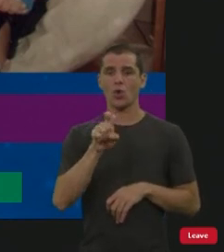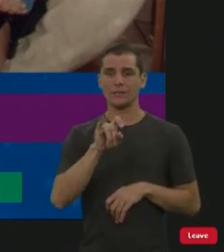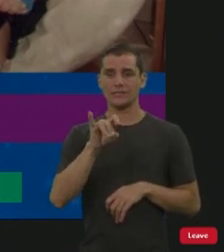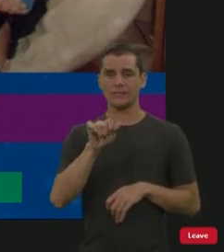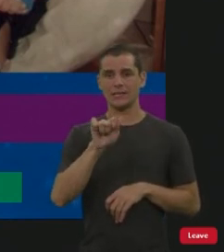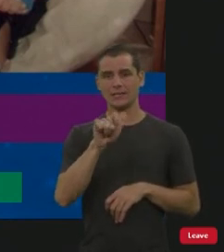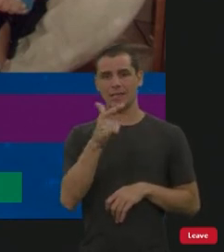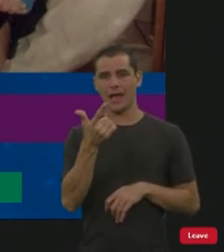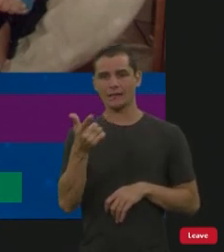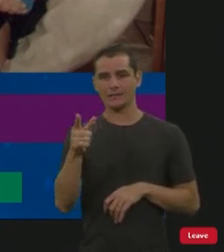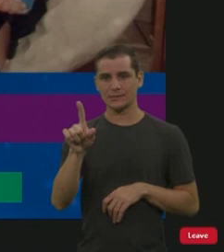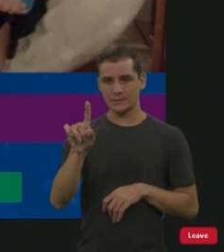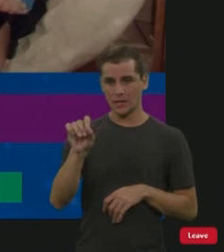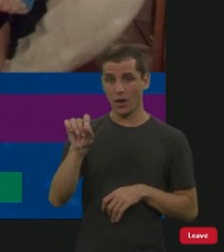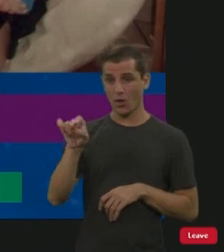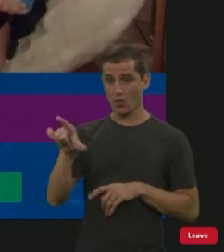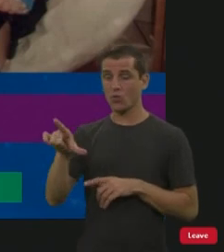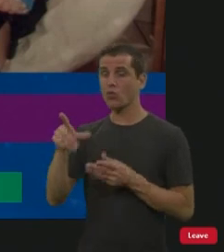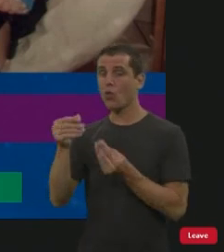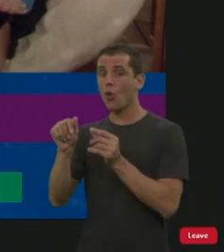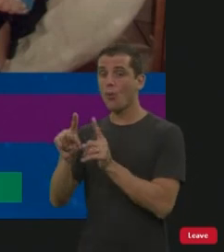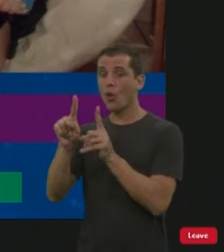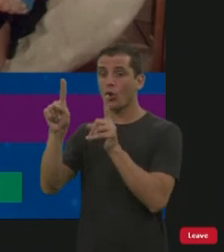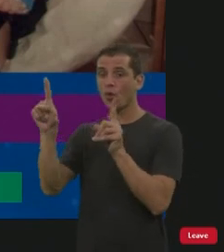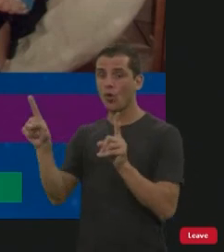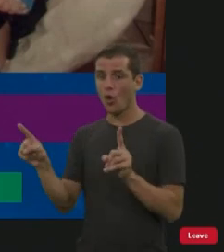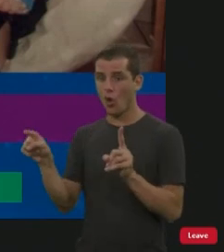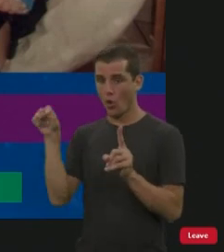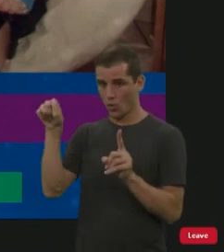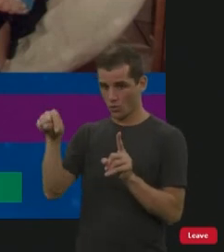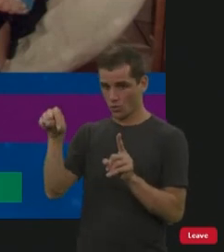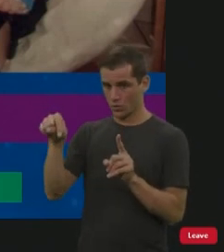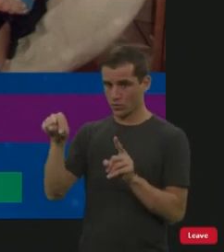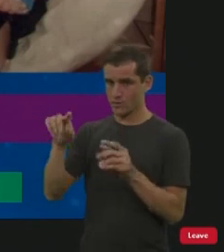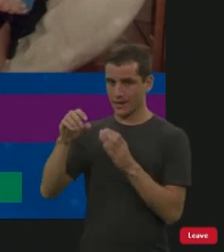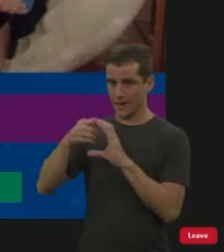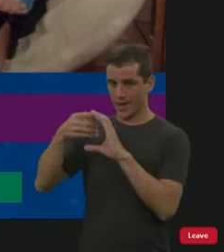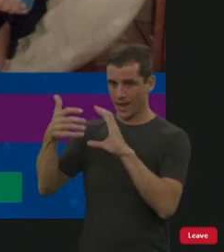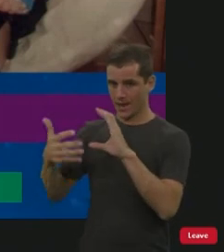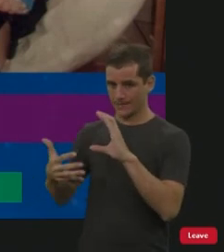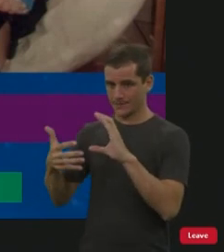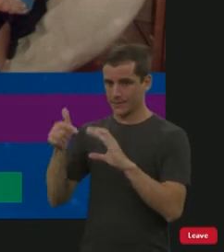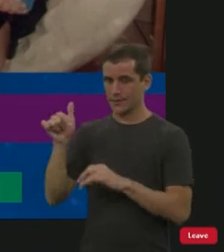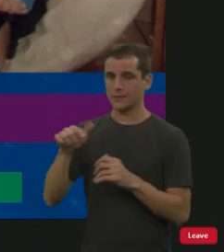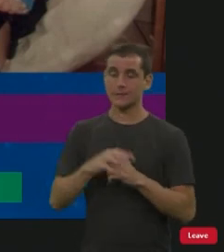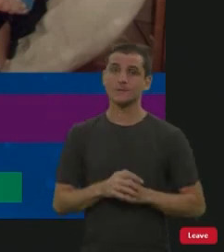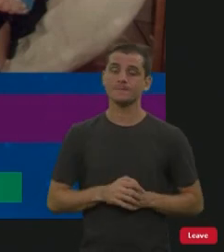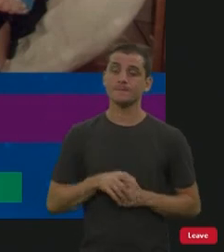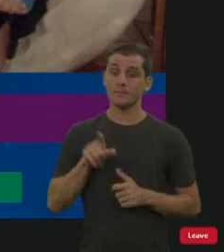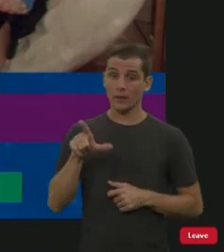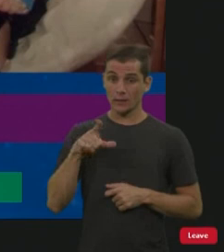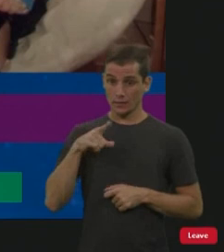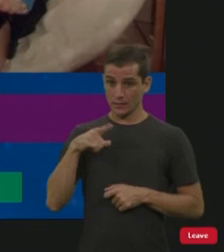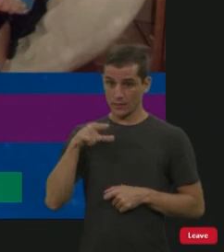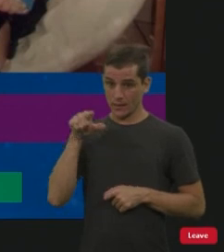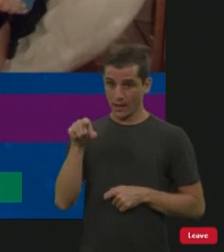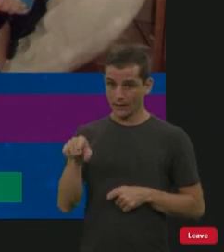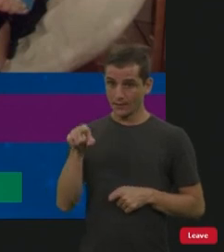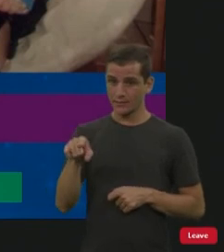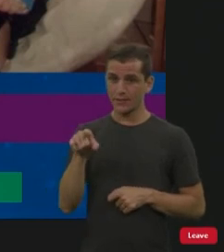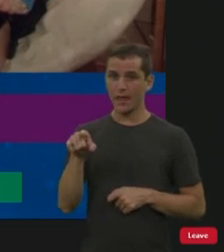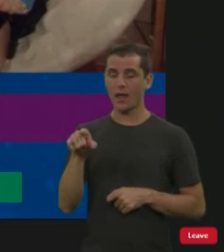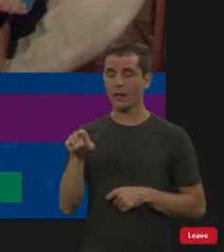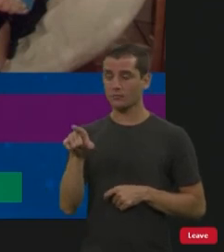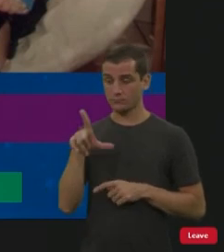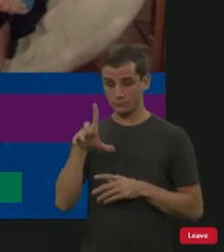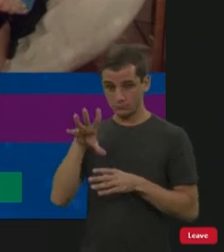Então, o que acontece? Quando a gente tem esse defeito no metabolismo da gordura, a